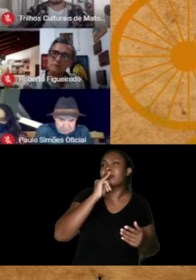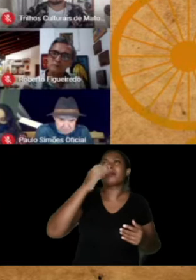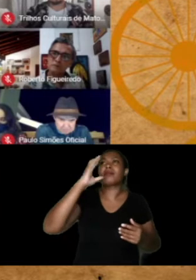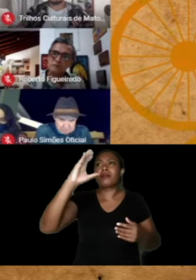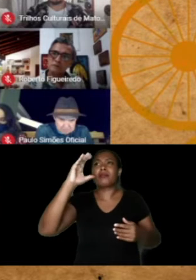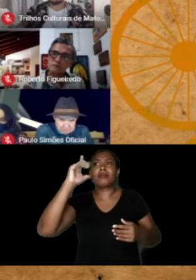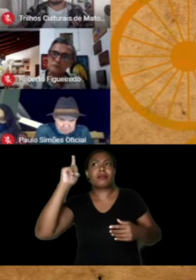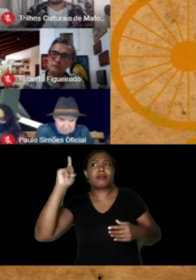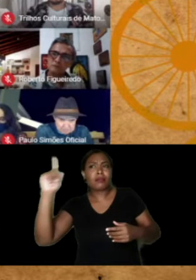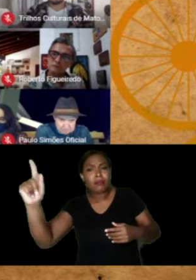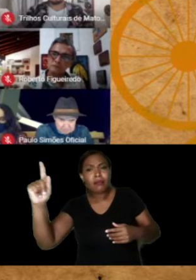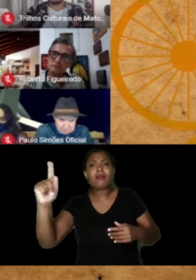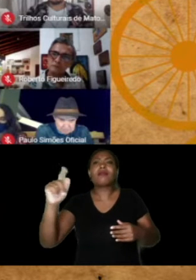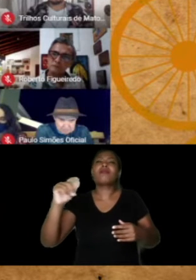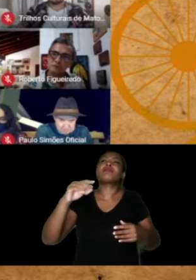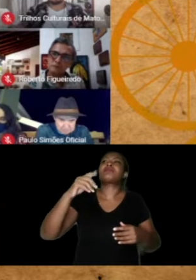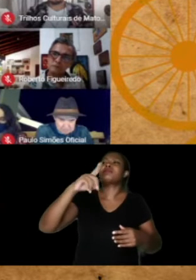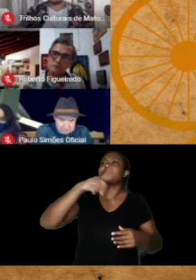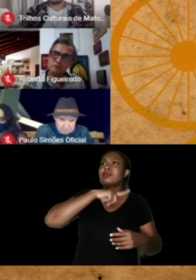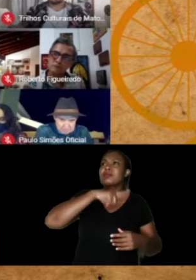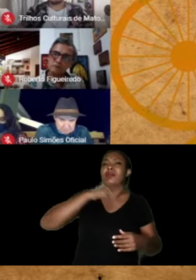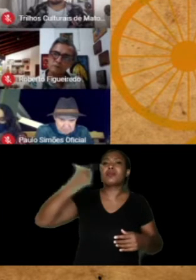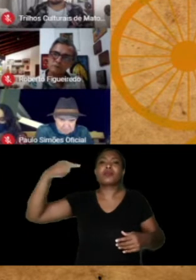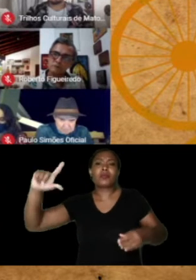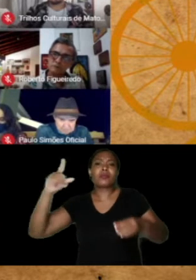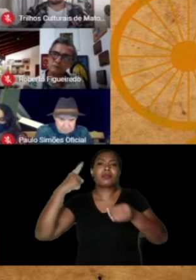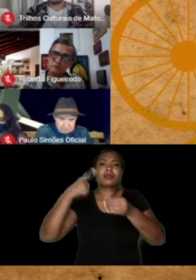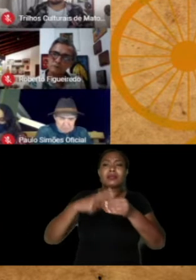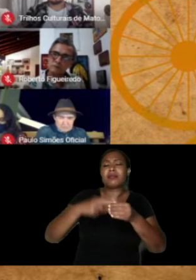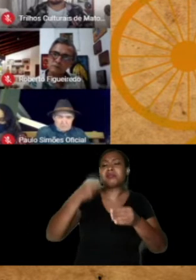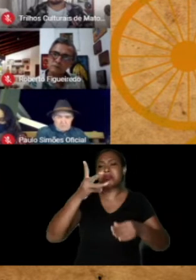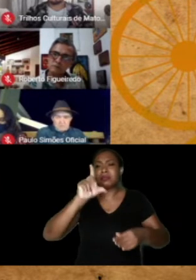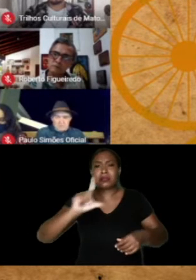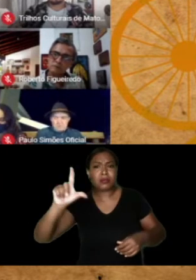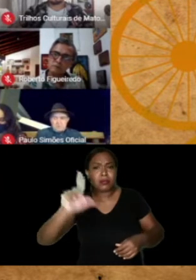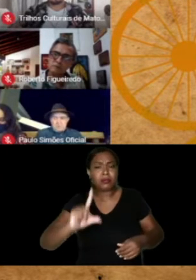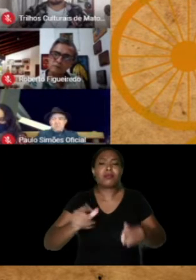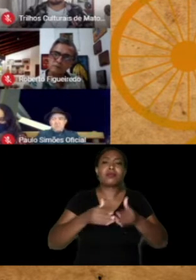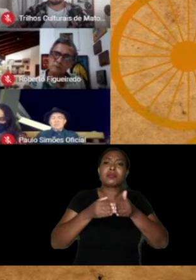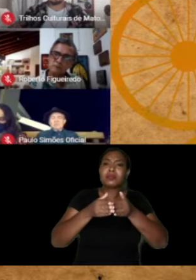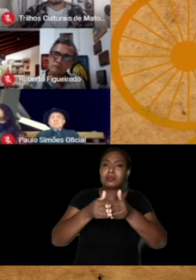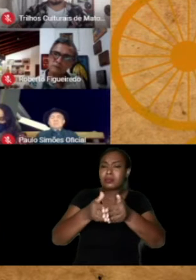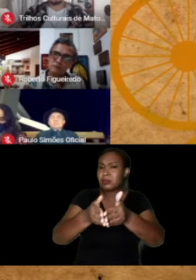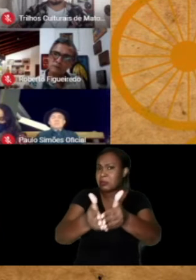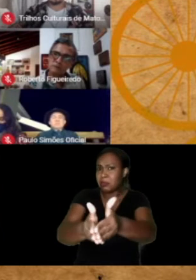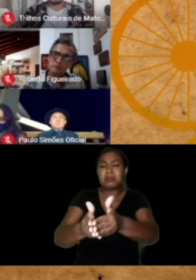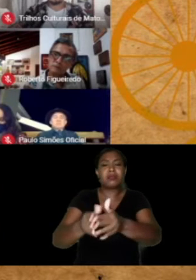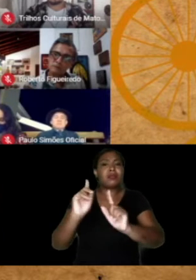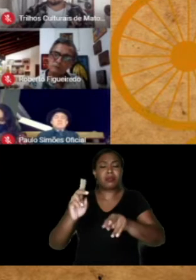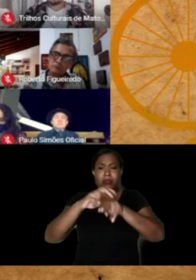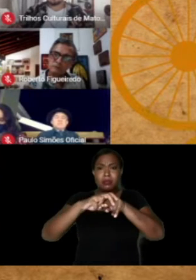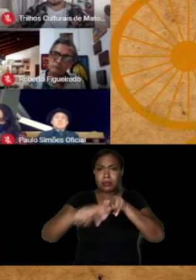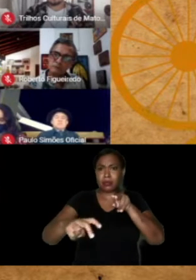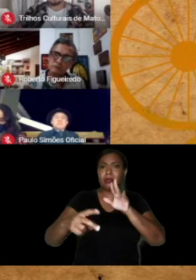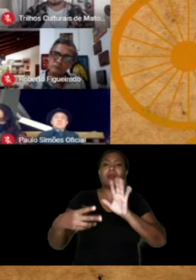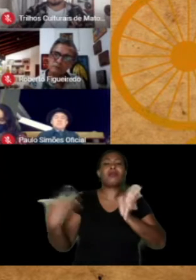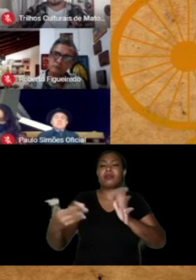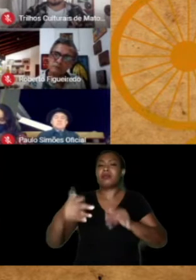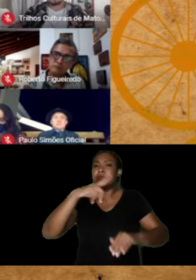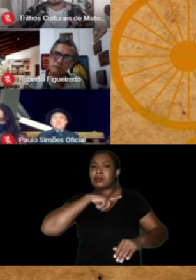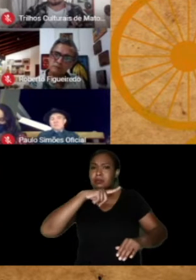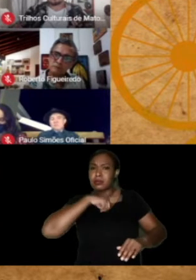Miranda, se ele está em Corumbá, se ele está em Três Lagoas. Ele é um ferroviário. E ele